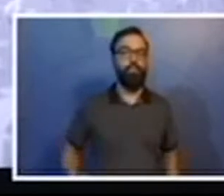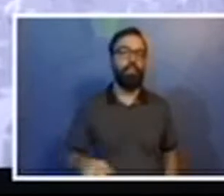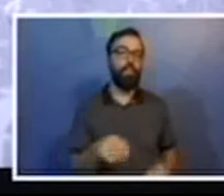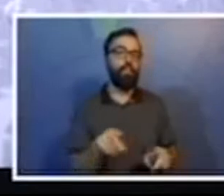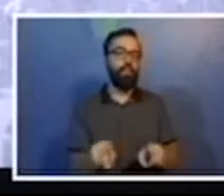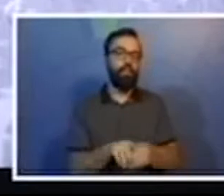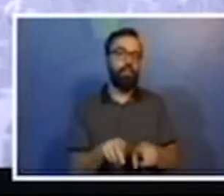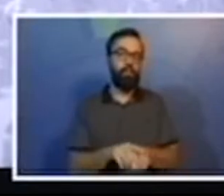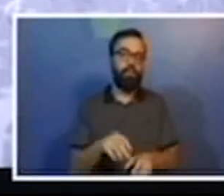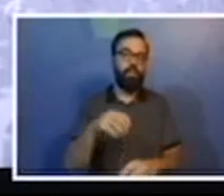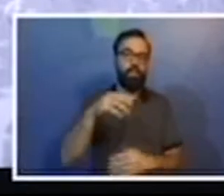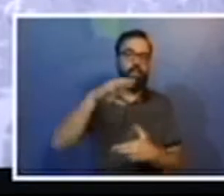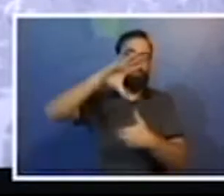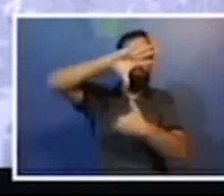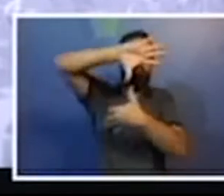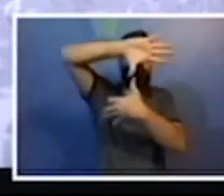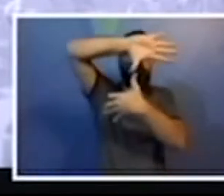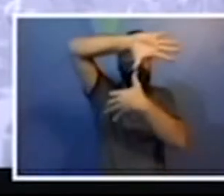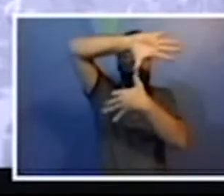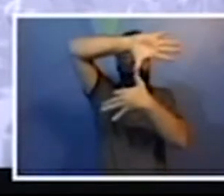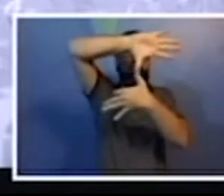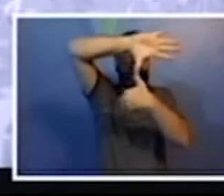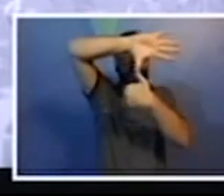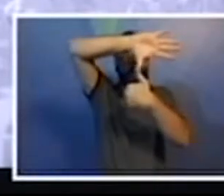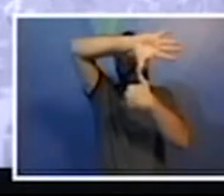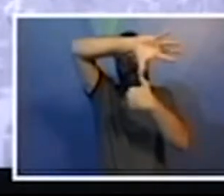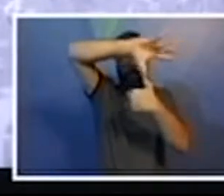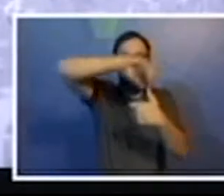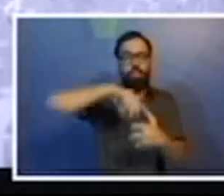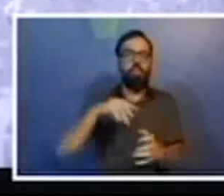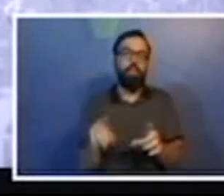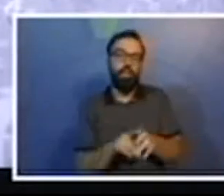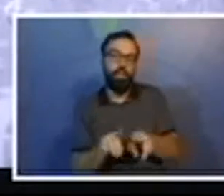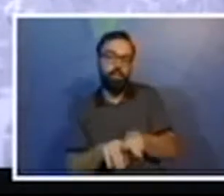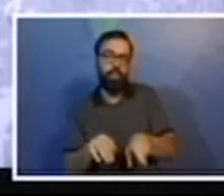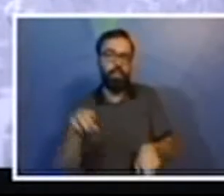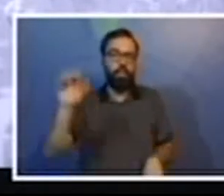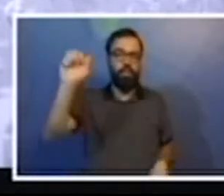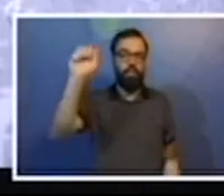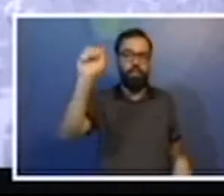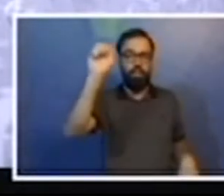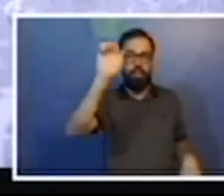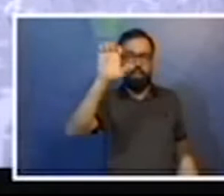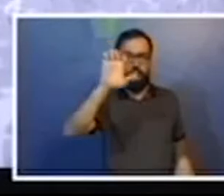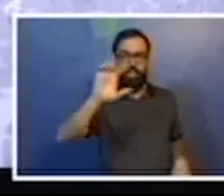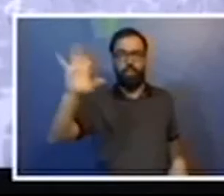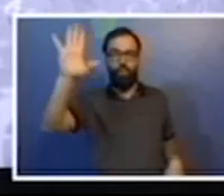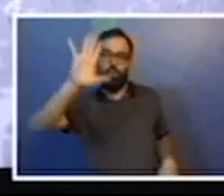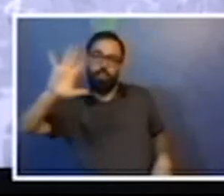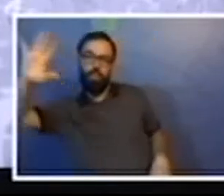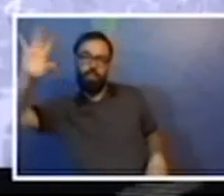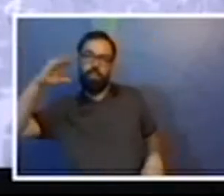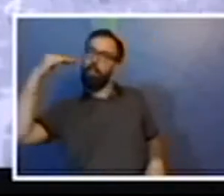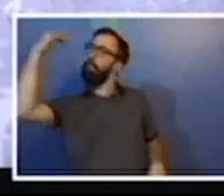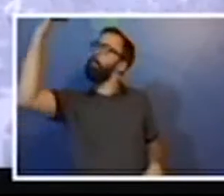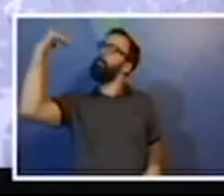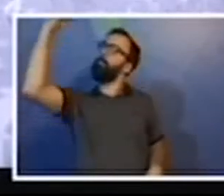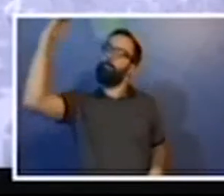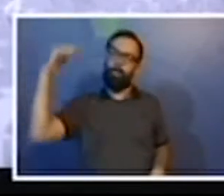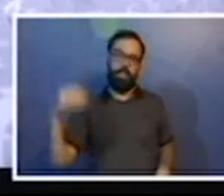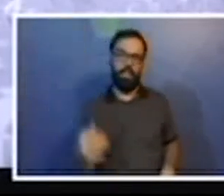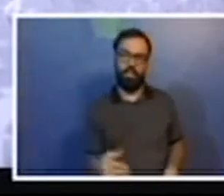Canadá nos países nórdicos Suécia Finlândia Noruega o Reino Unido e outros países também